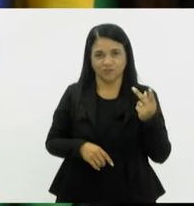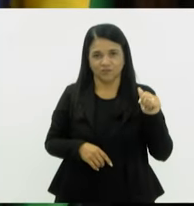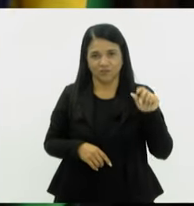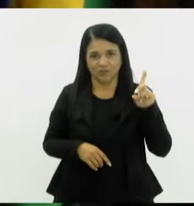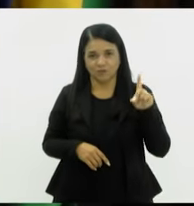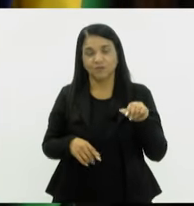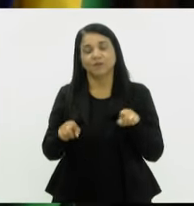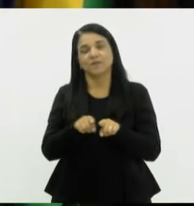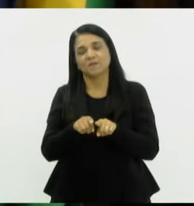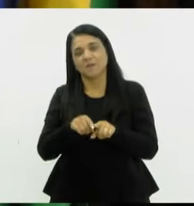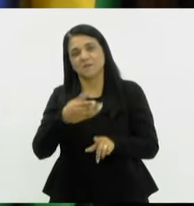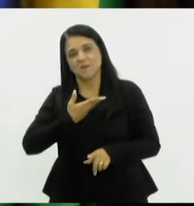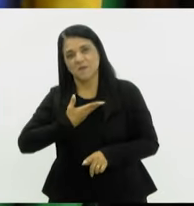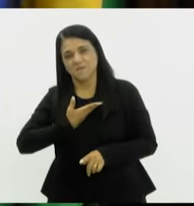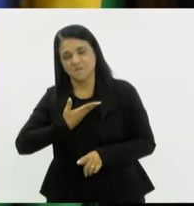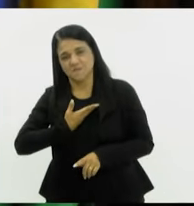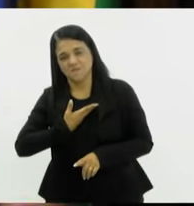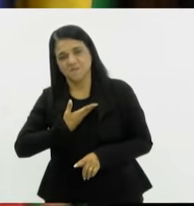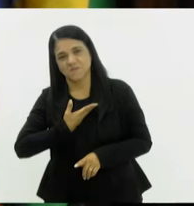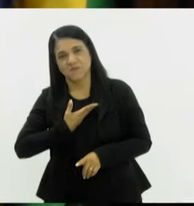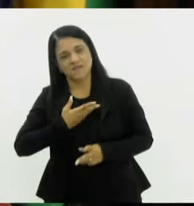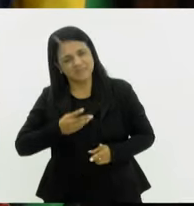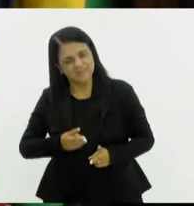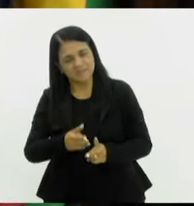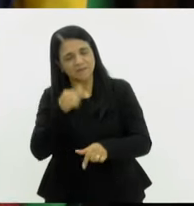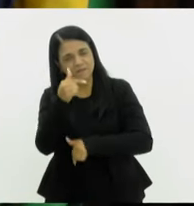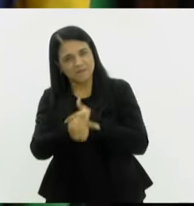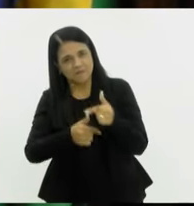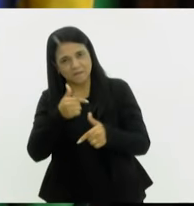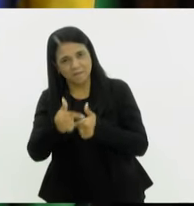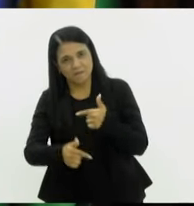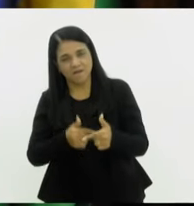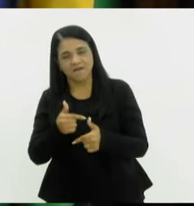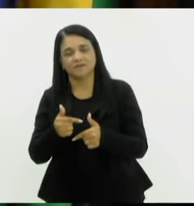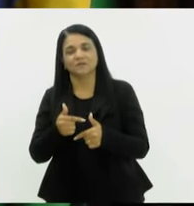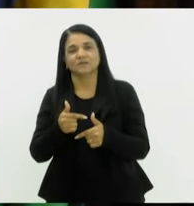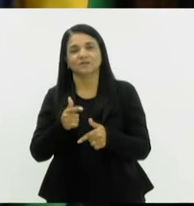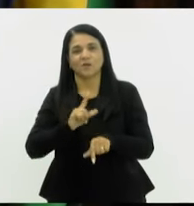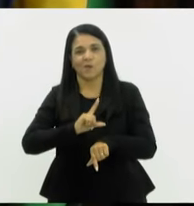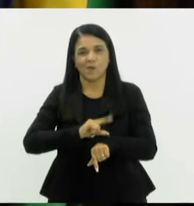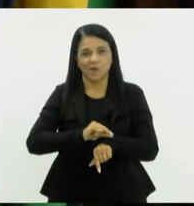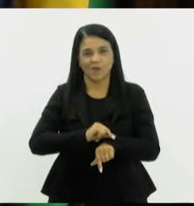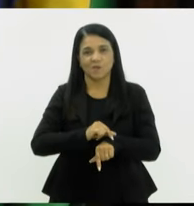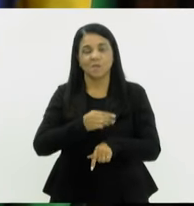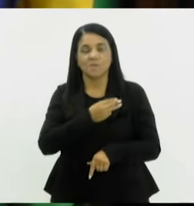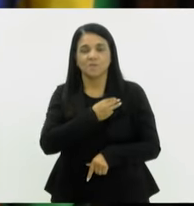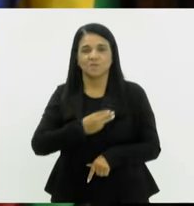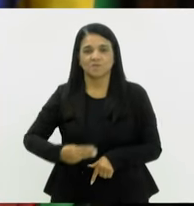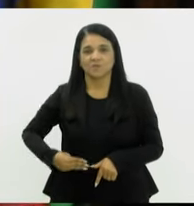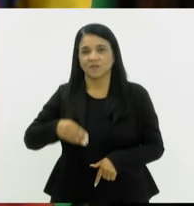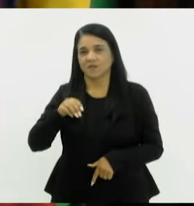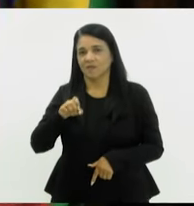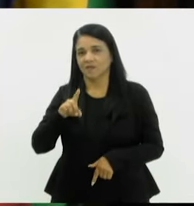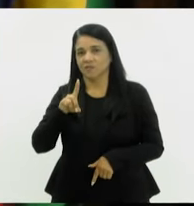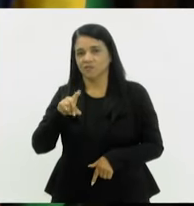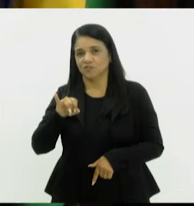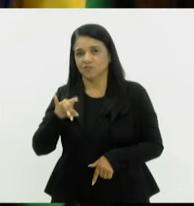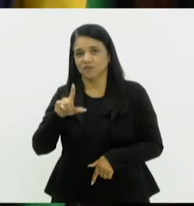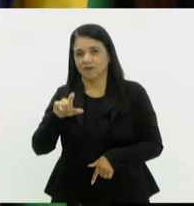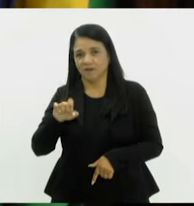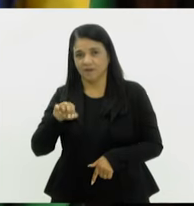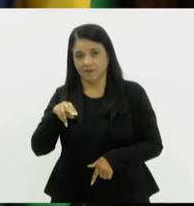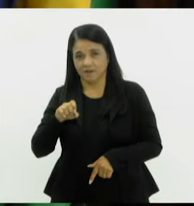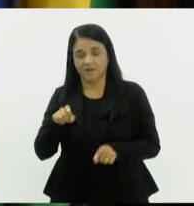minha querida companheira amiga de todos os momentos de Todas as Horas Nossa ministra Dilene e as